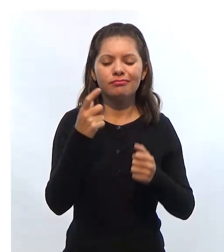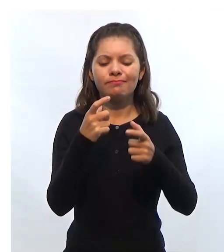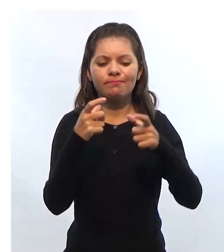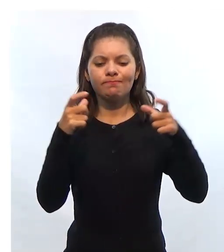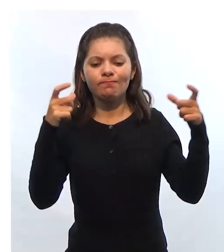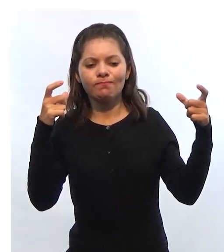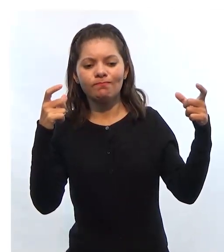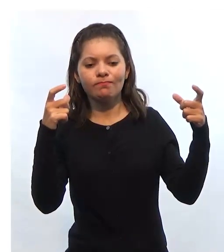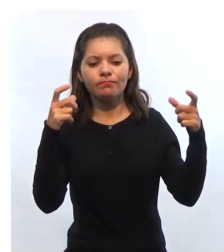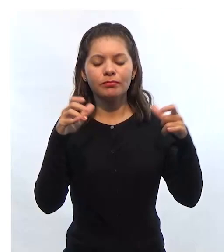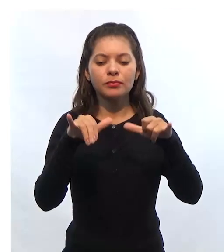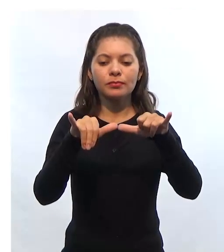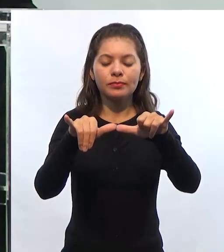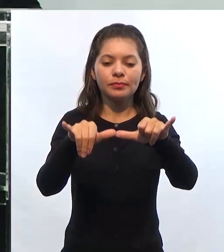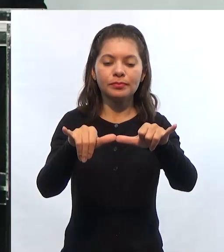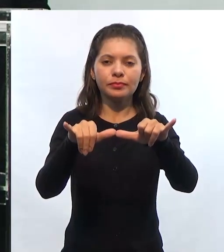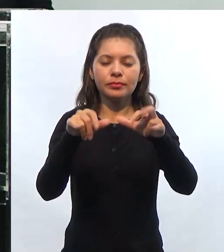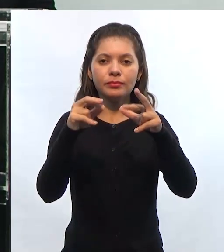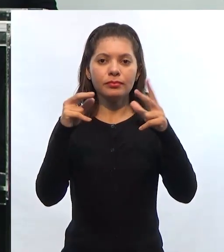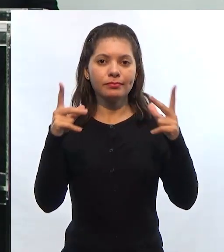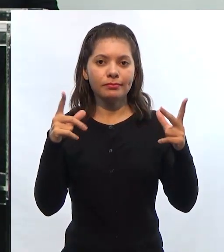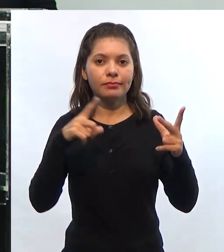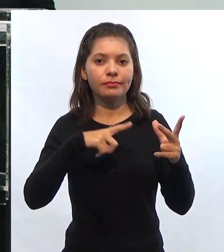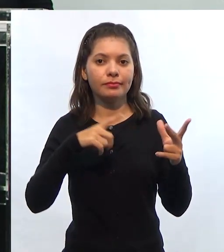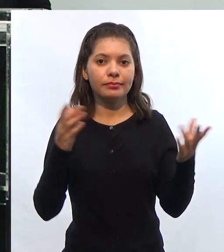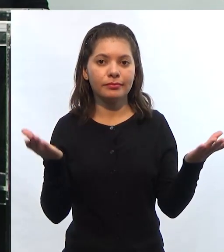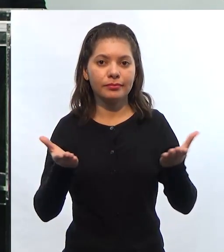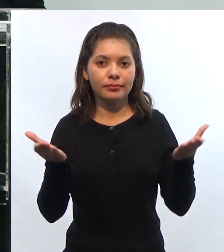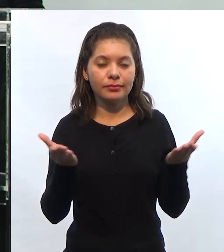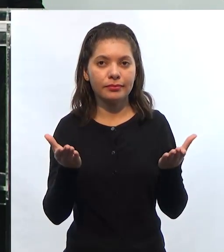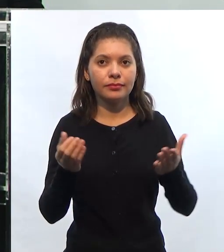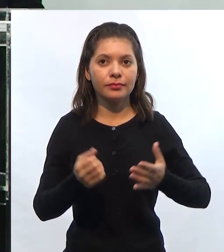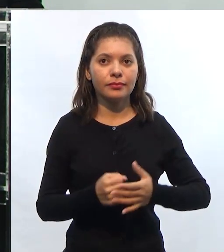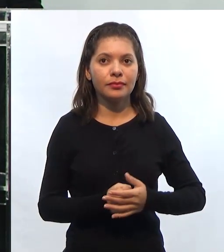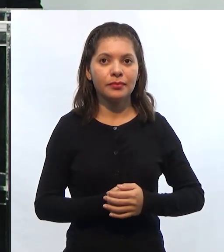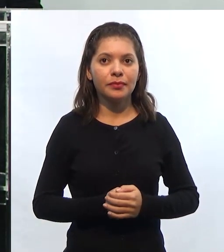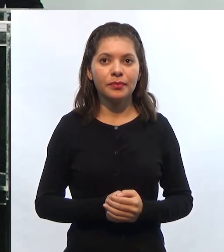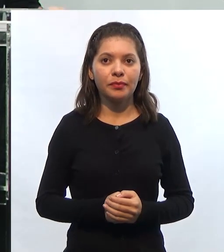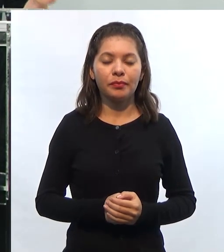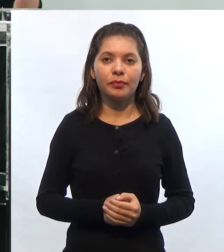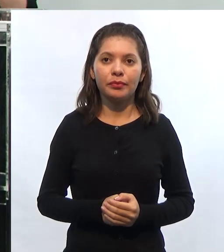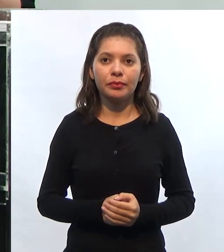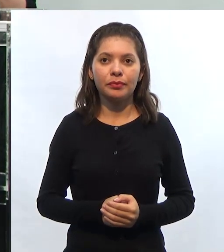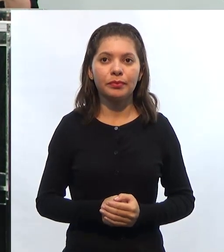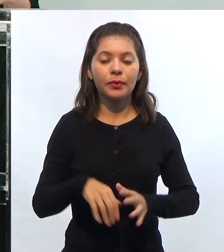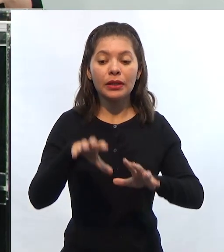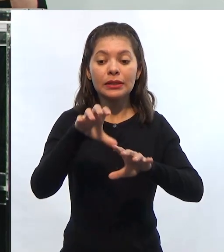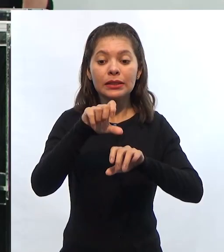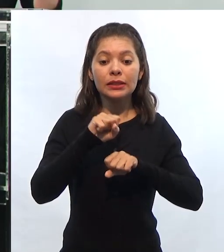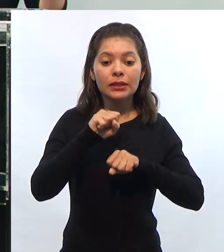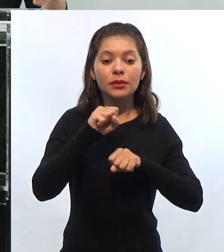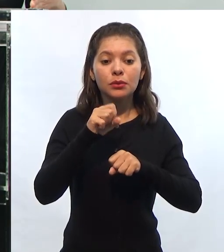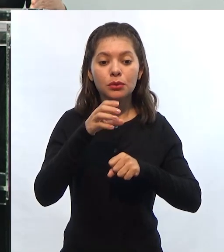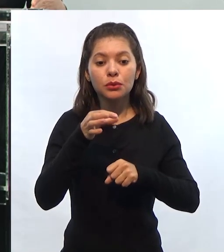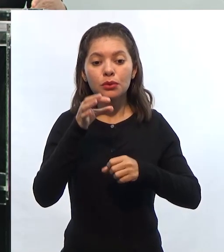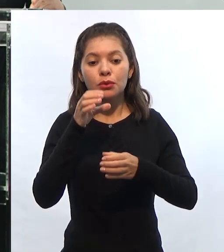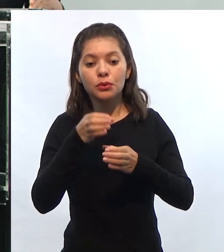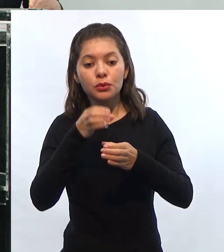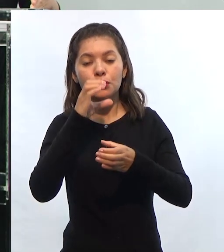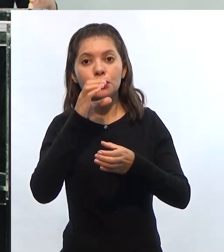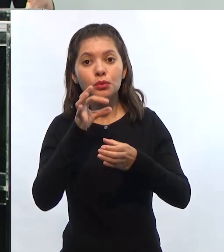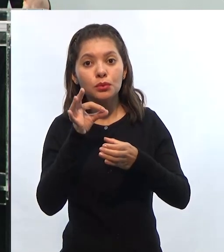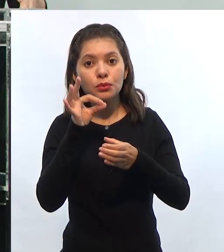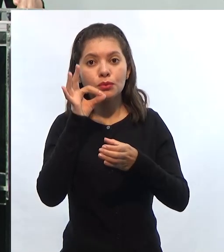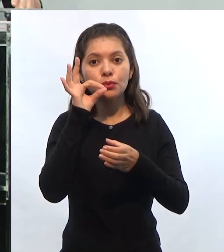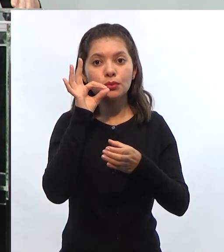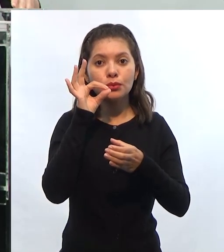ela não abrange mais os mercados tão diferenciados que a gente tem hoje, né? Então, por isso ela está adquirindo marca de suco, porque